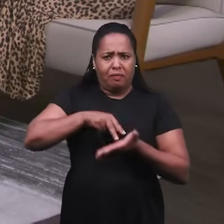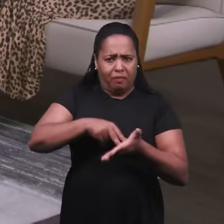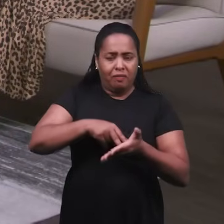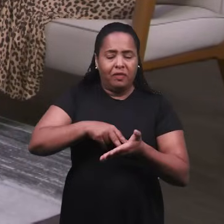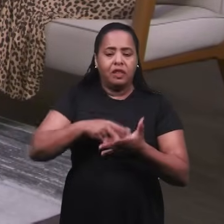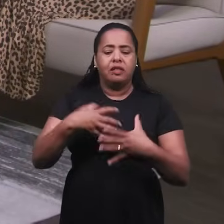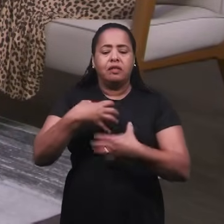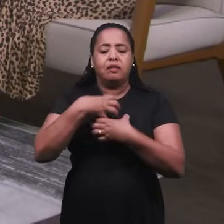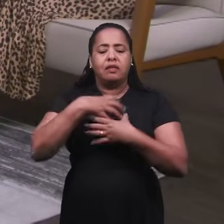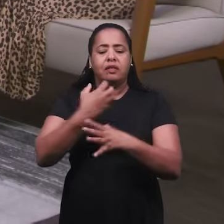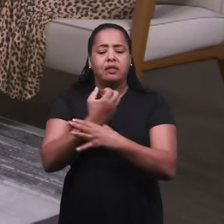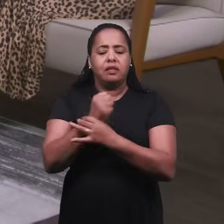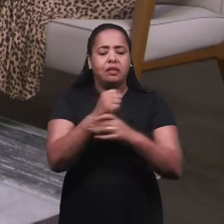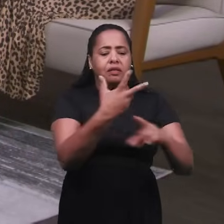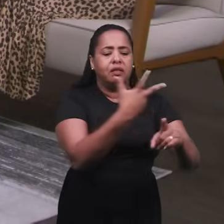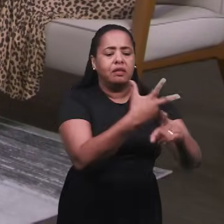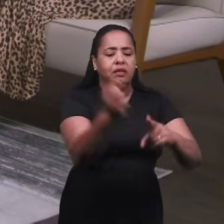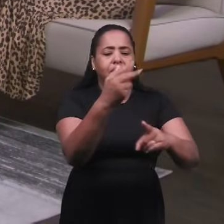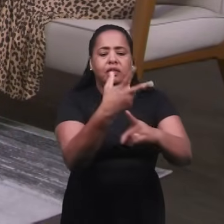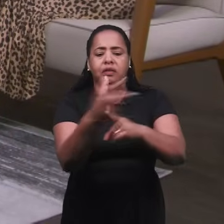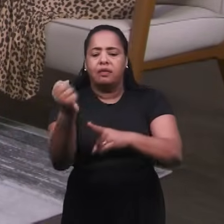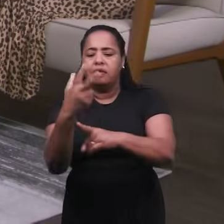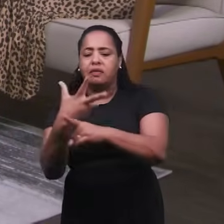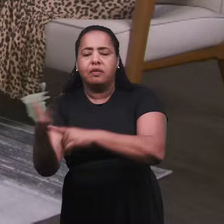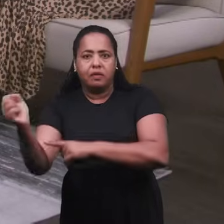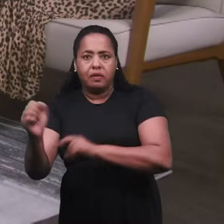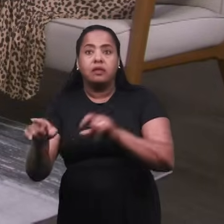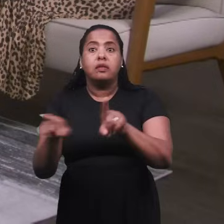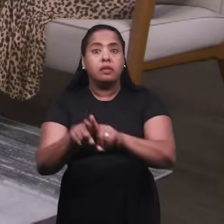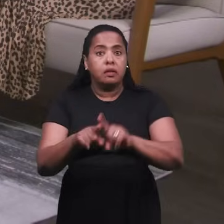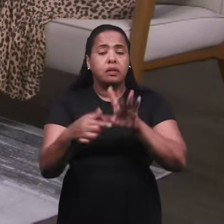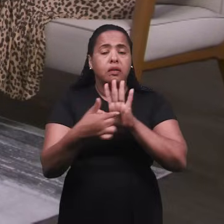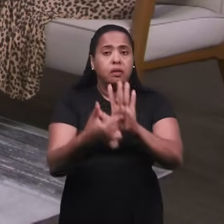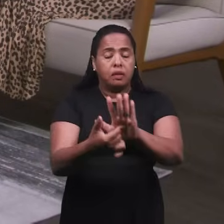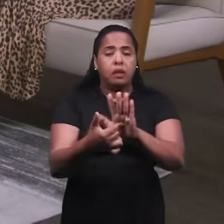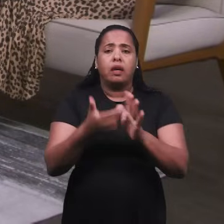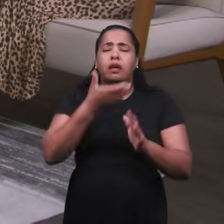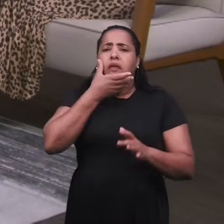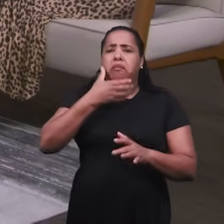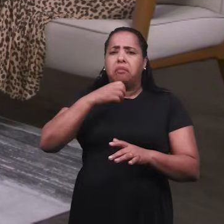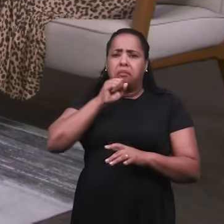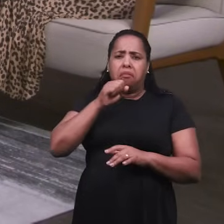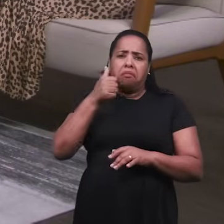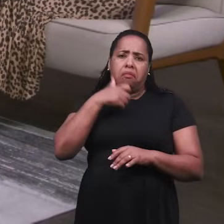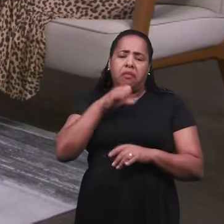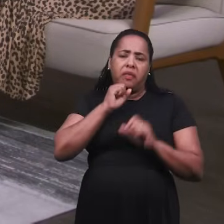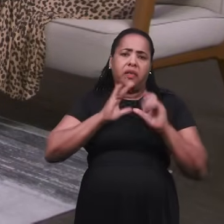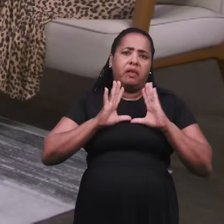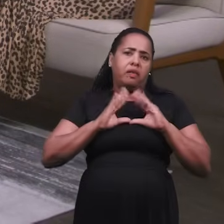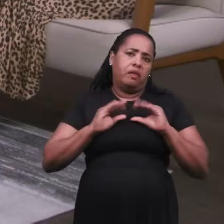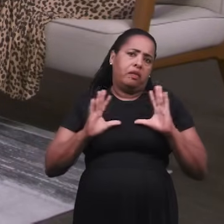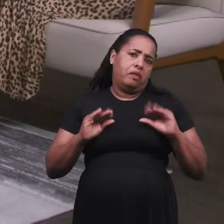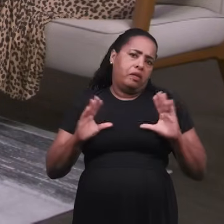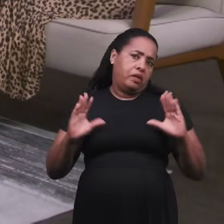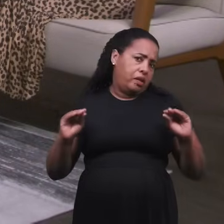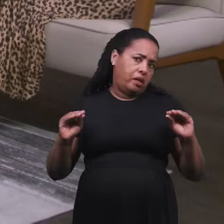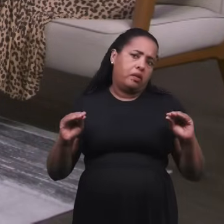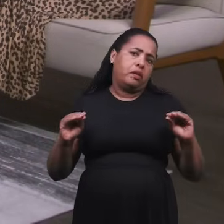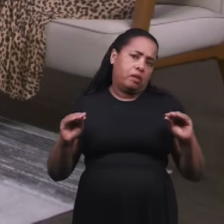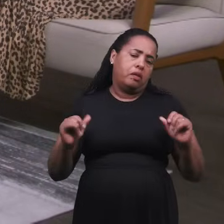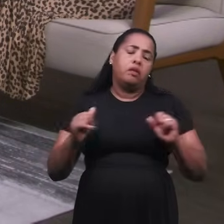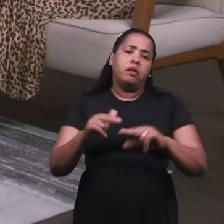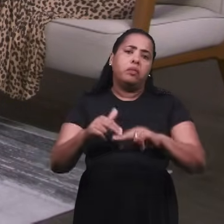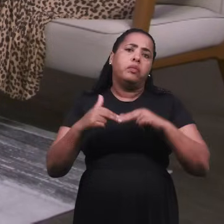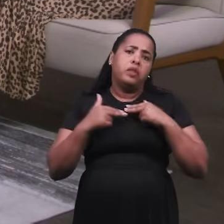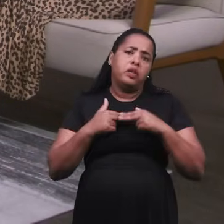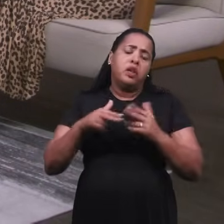têm segurança para vencer, para falar, e os pais podem ficar tranquilos, porque ali